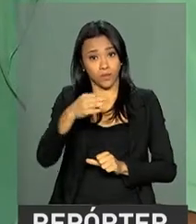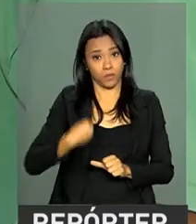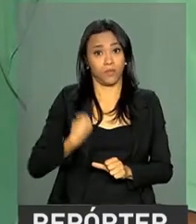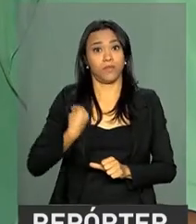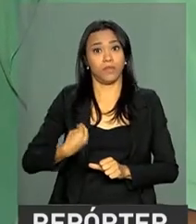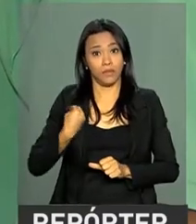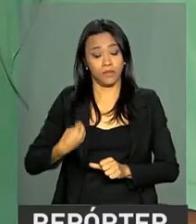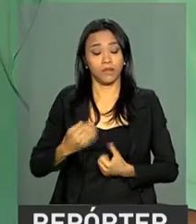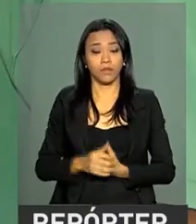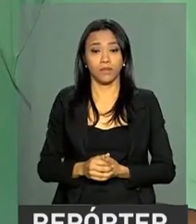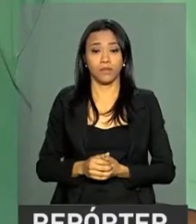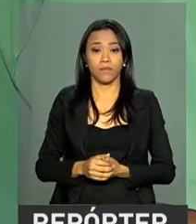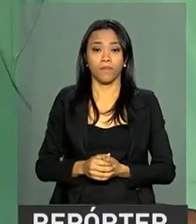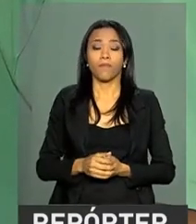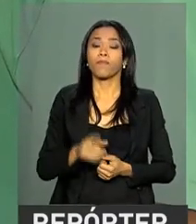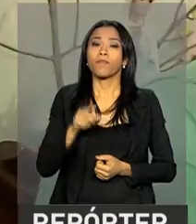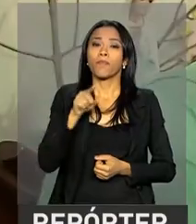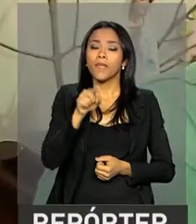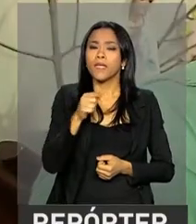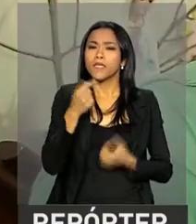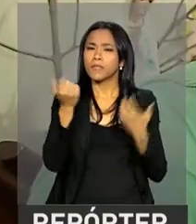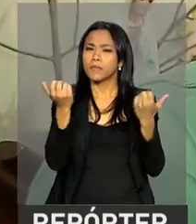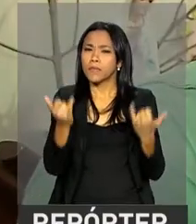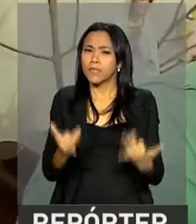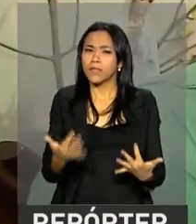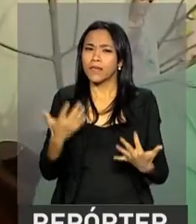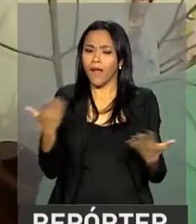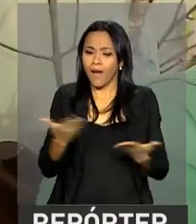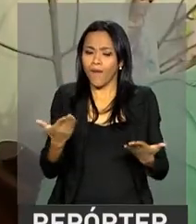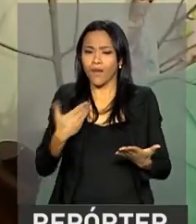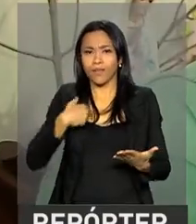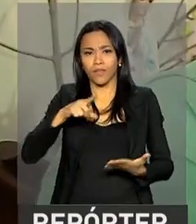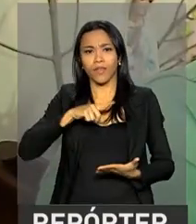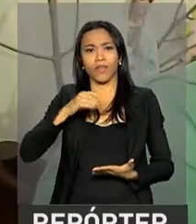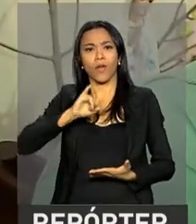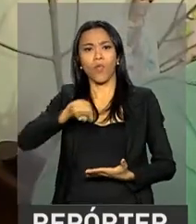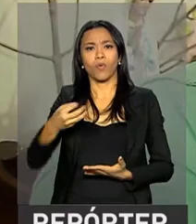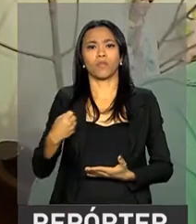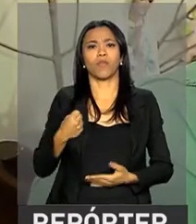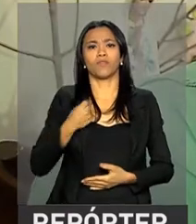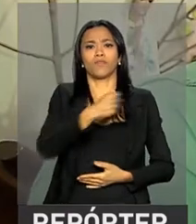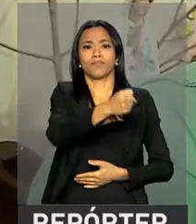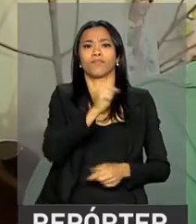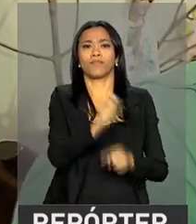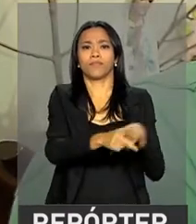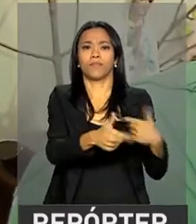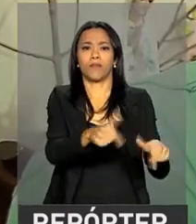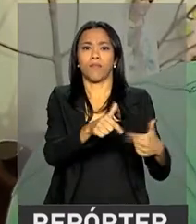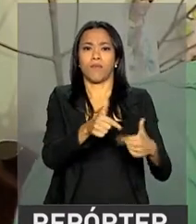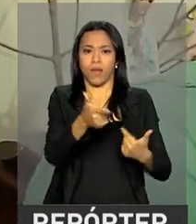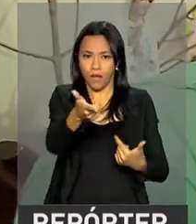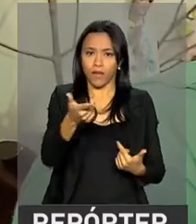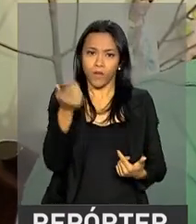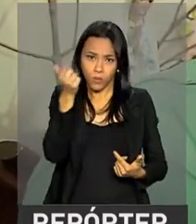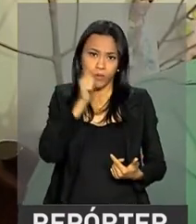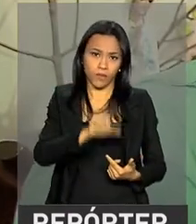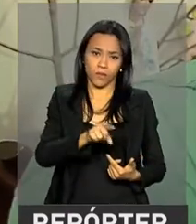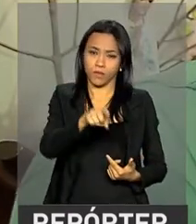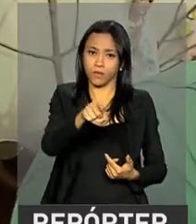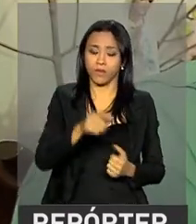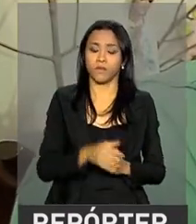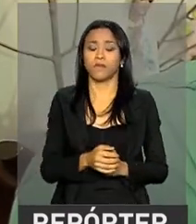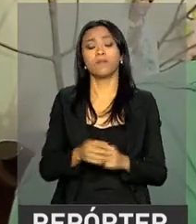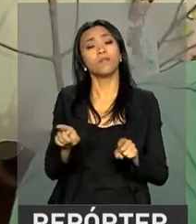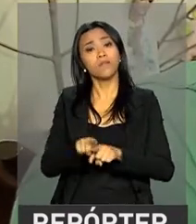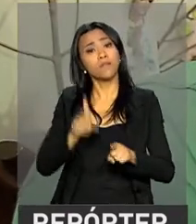isso vai me encaixar na no mercado de trabalho e com isso eu vou conseguir um emprego e